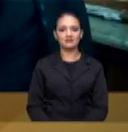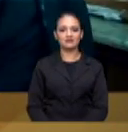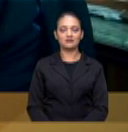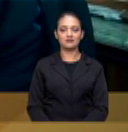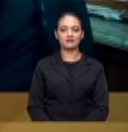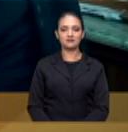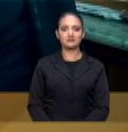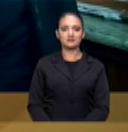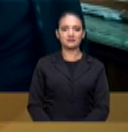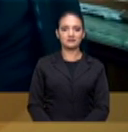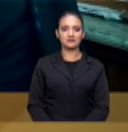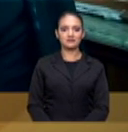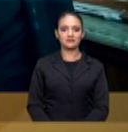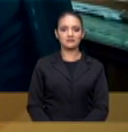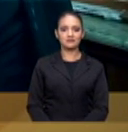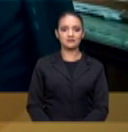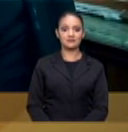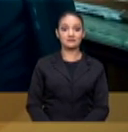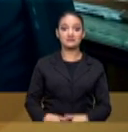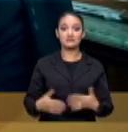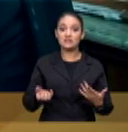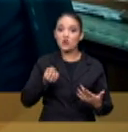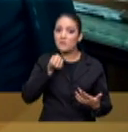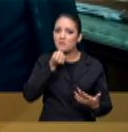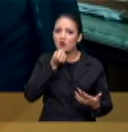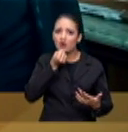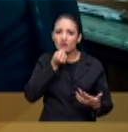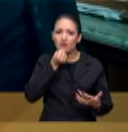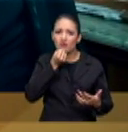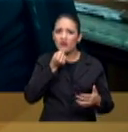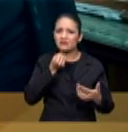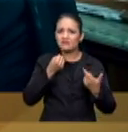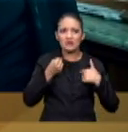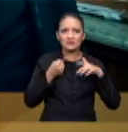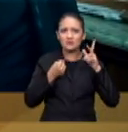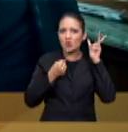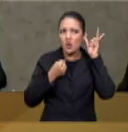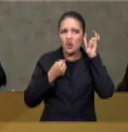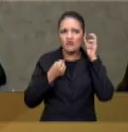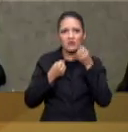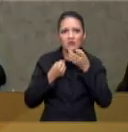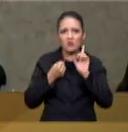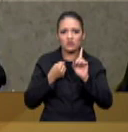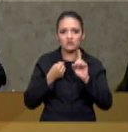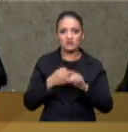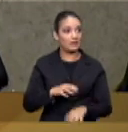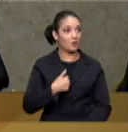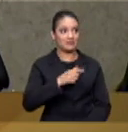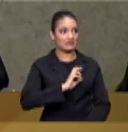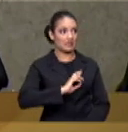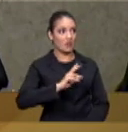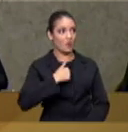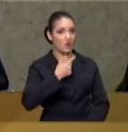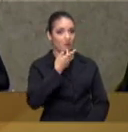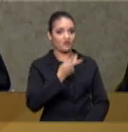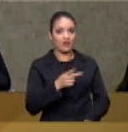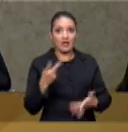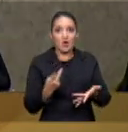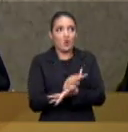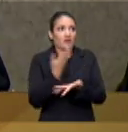Presidente, só do seu microfone não está chegando bem aqui. Não, é que não fui eu que falei, não. Essa voz surgiu